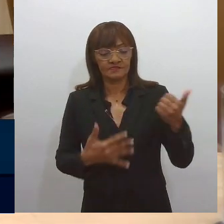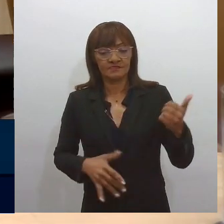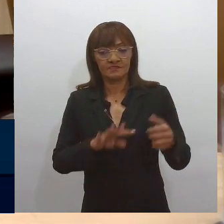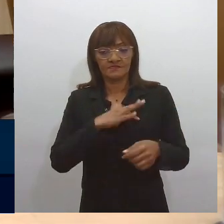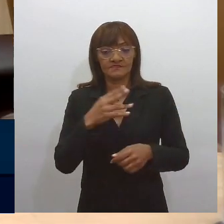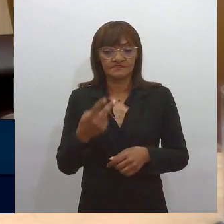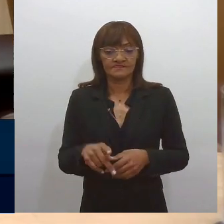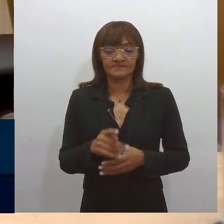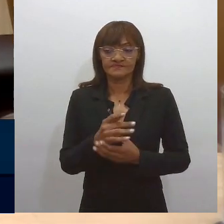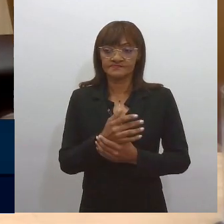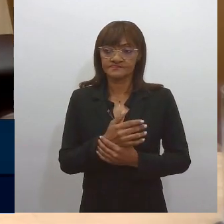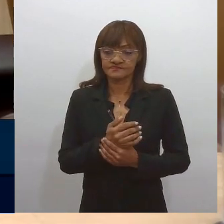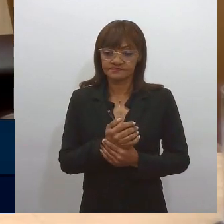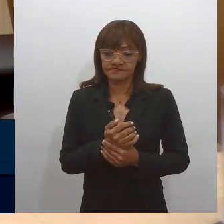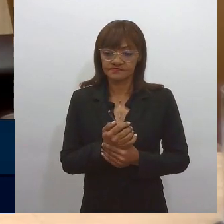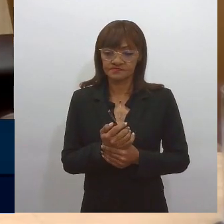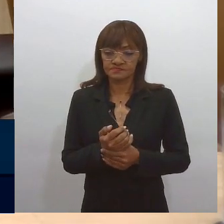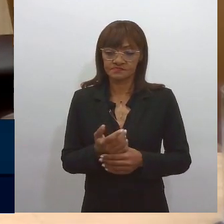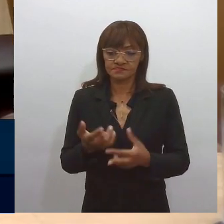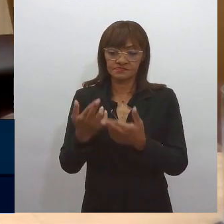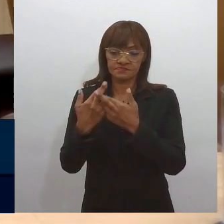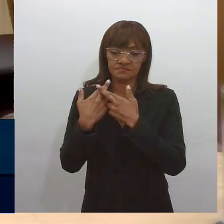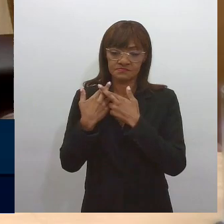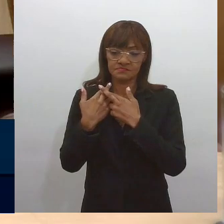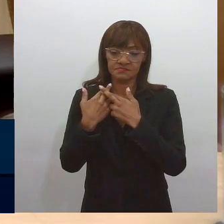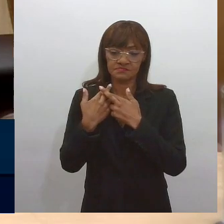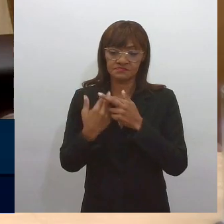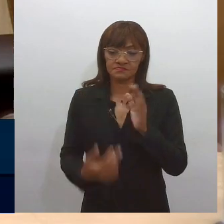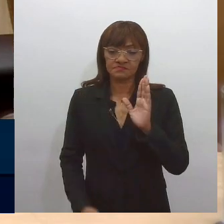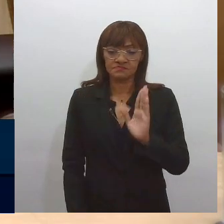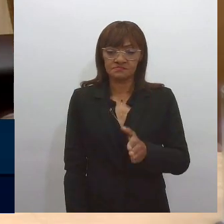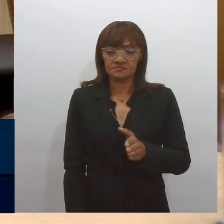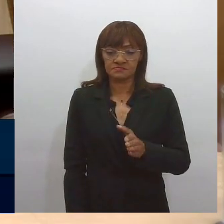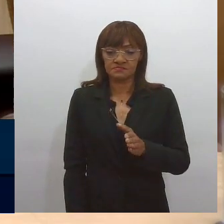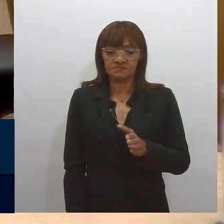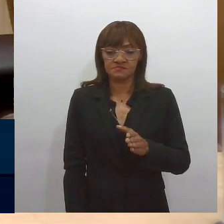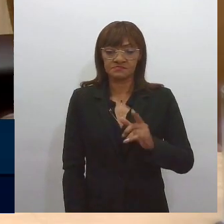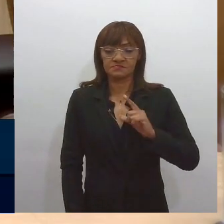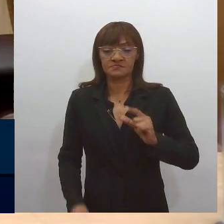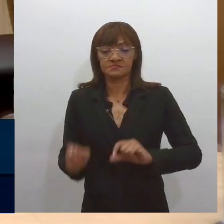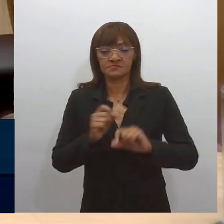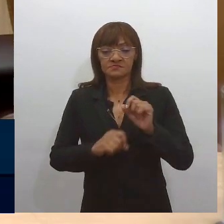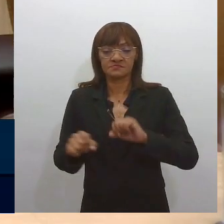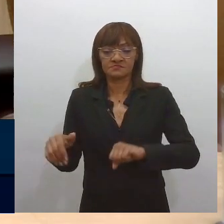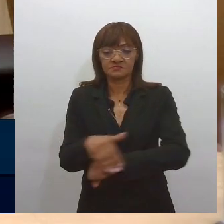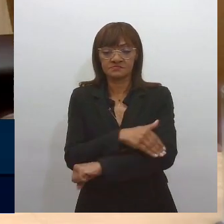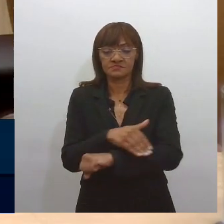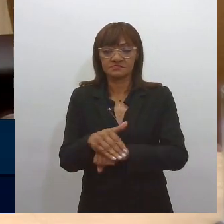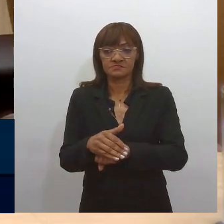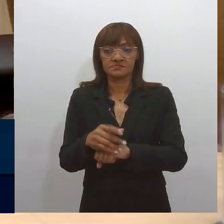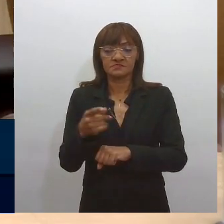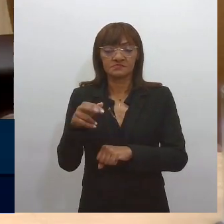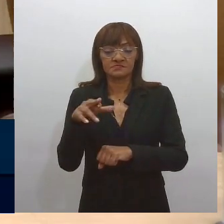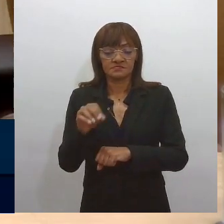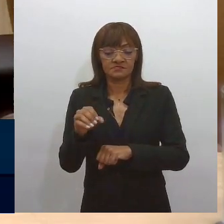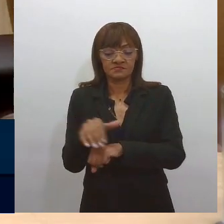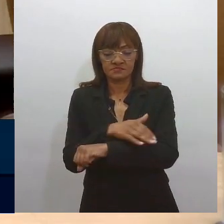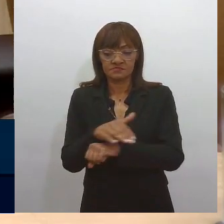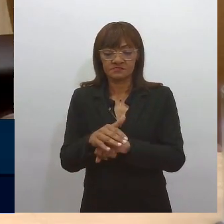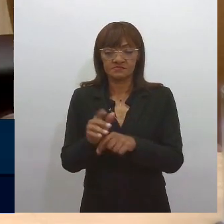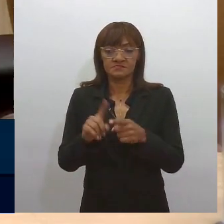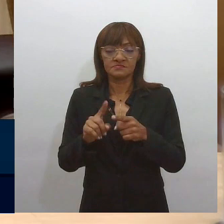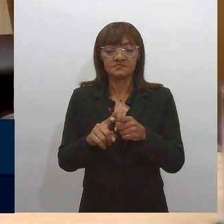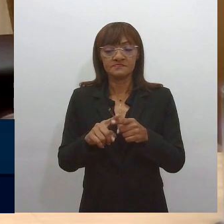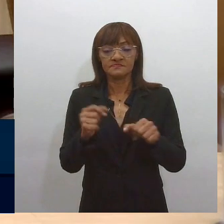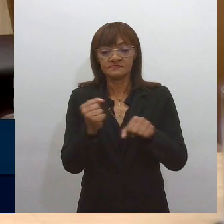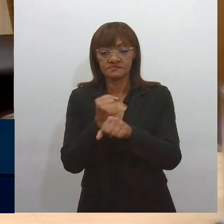pela maior programa de recuperação de rodovias PR rodovias além de obras estruturantes para Mara Rodoviária Estadual